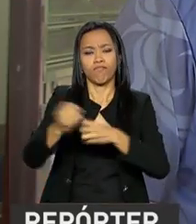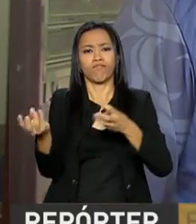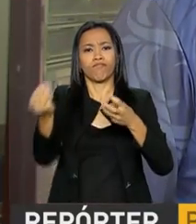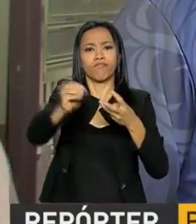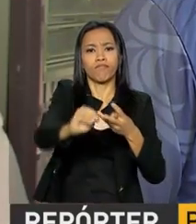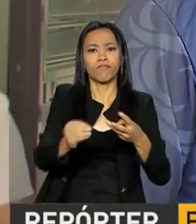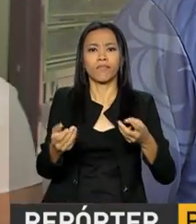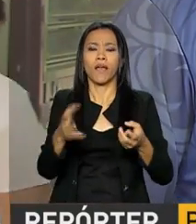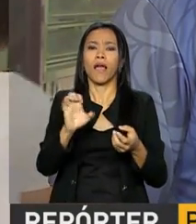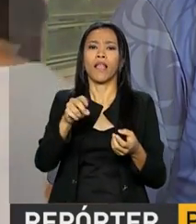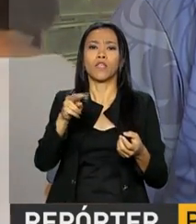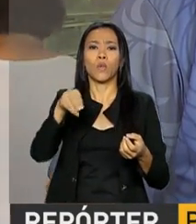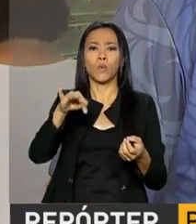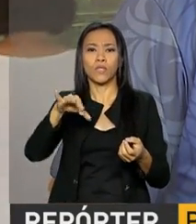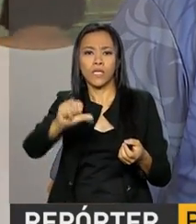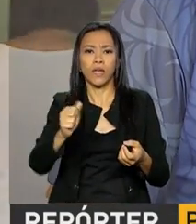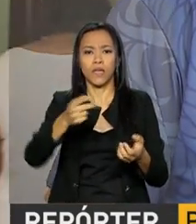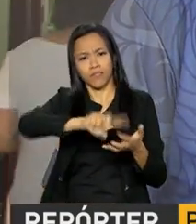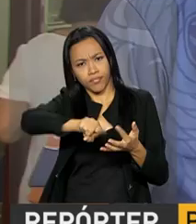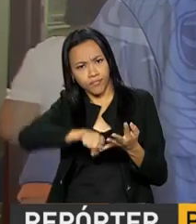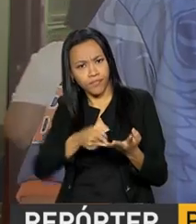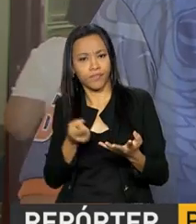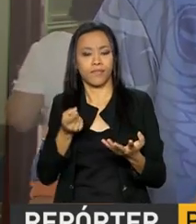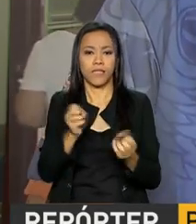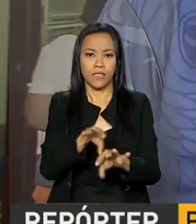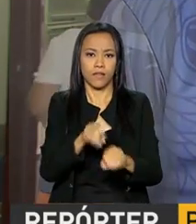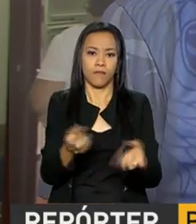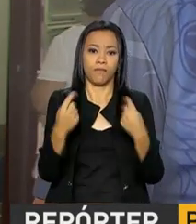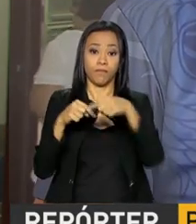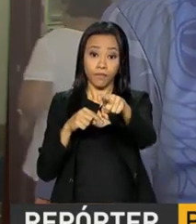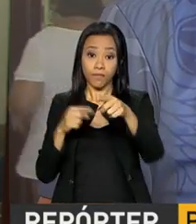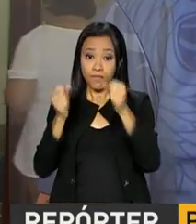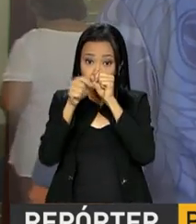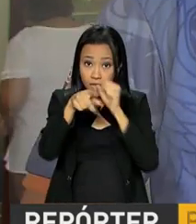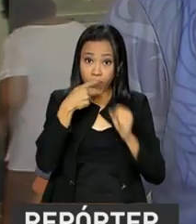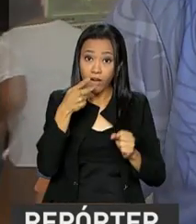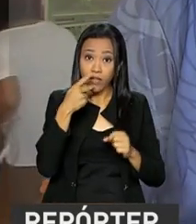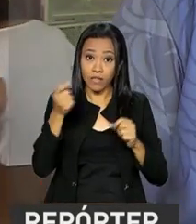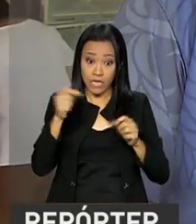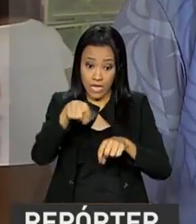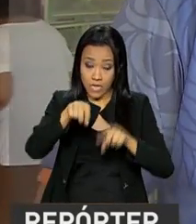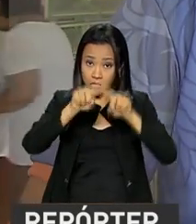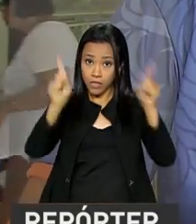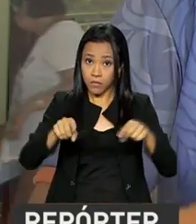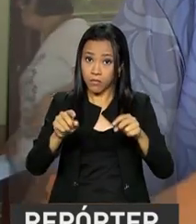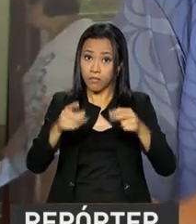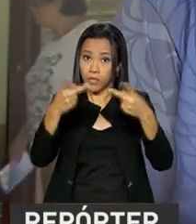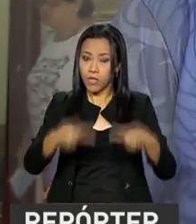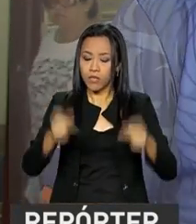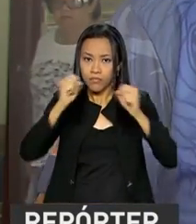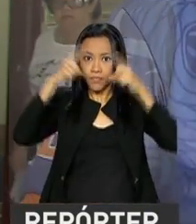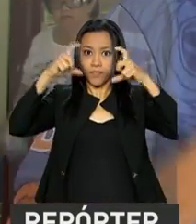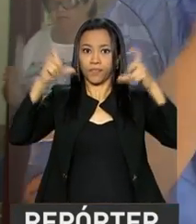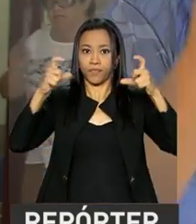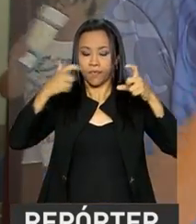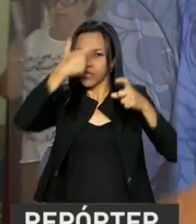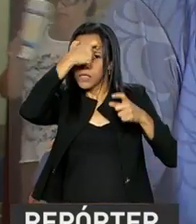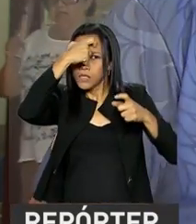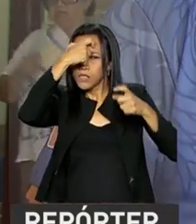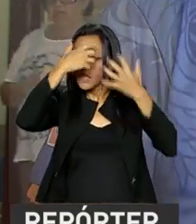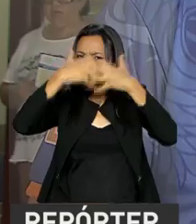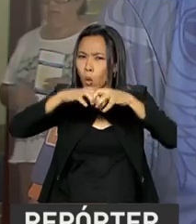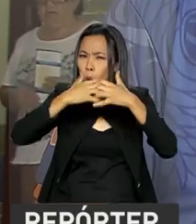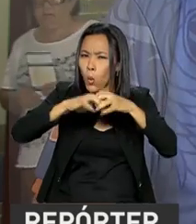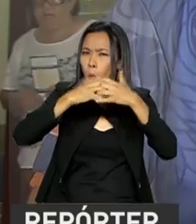projeto da robótica, ele despertou no aluno um pensamento mais cognitivo e